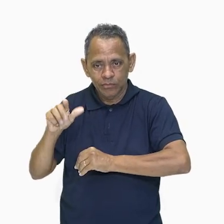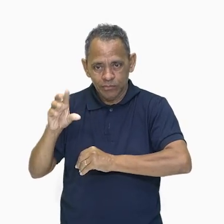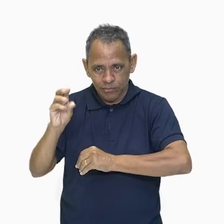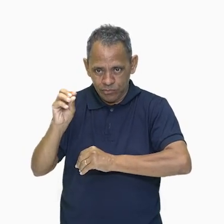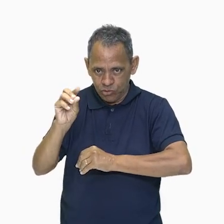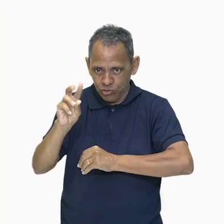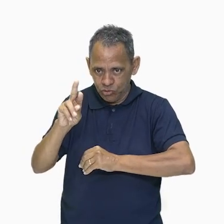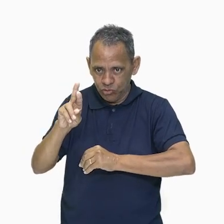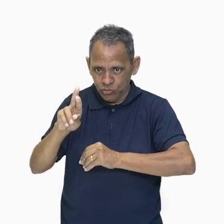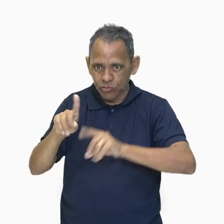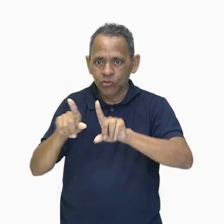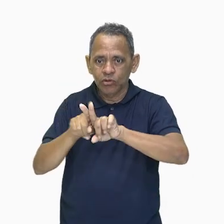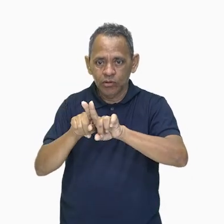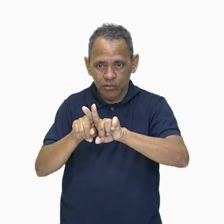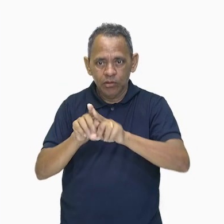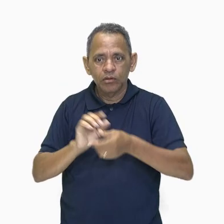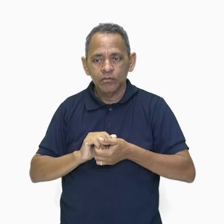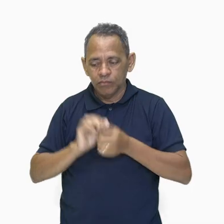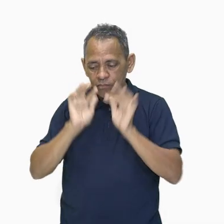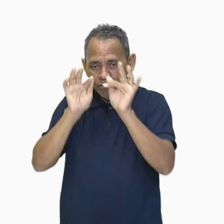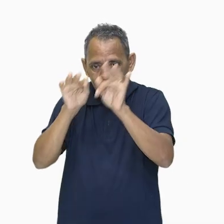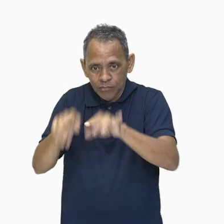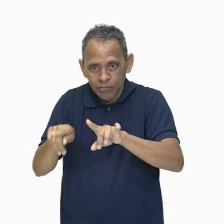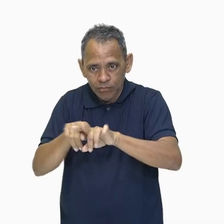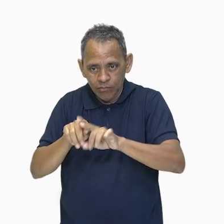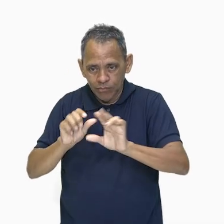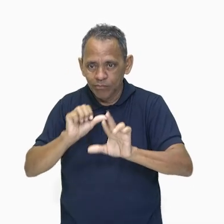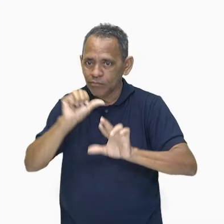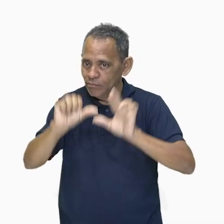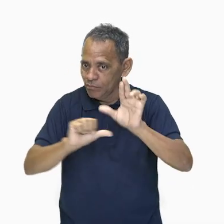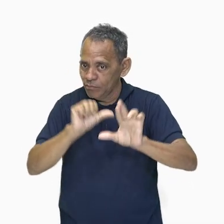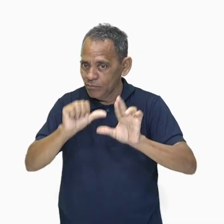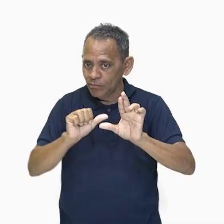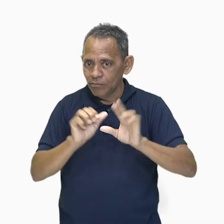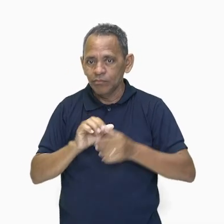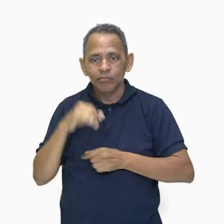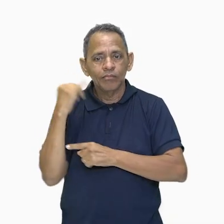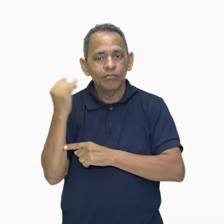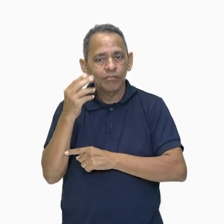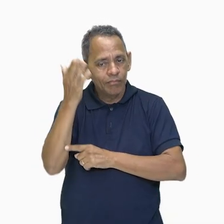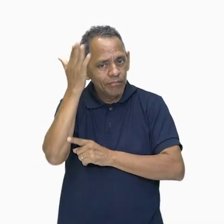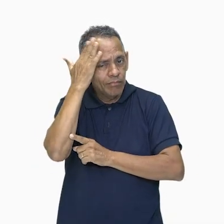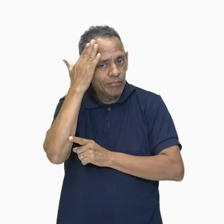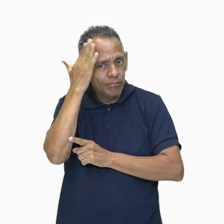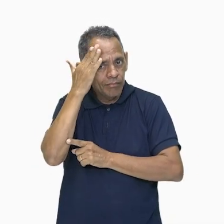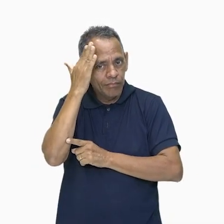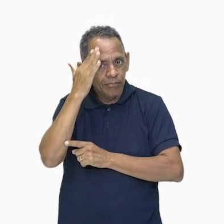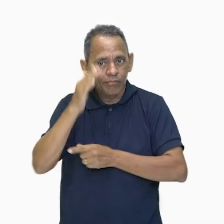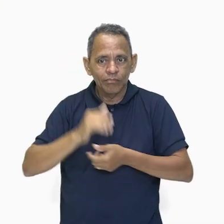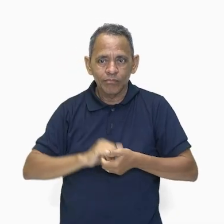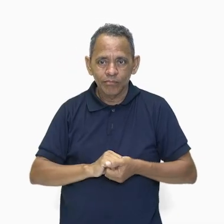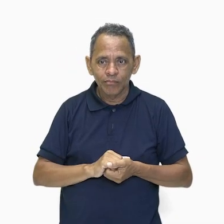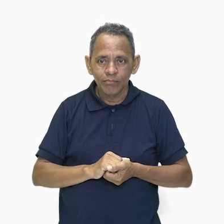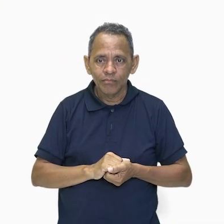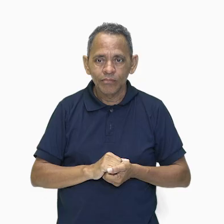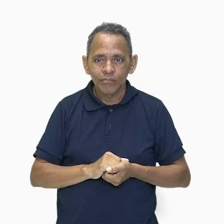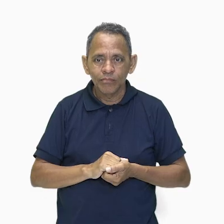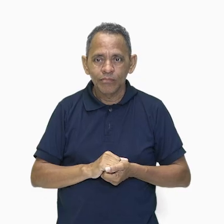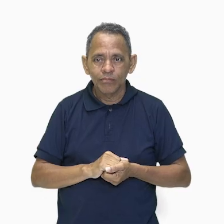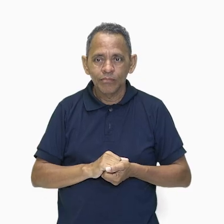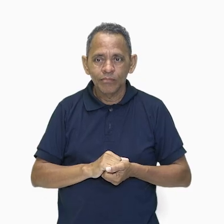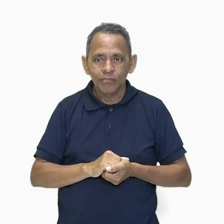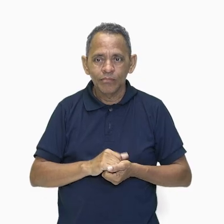no final ele é restituído, tá? Então é importante entender isso. Elas reduzem a energia